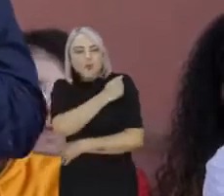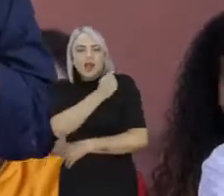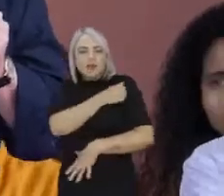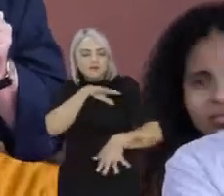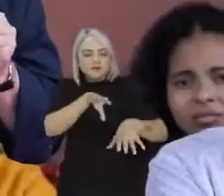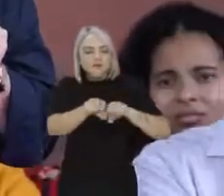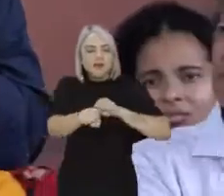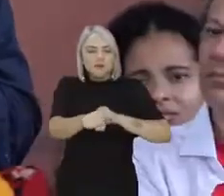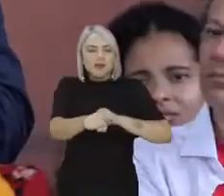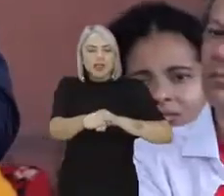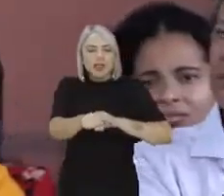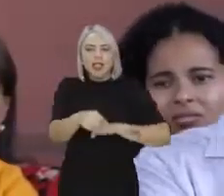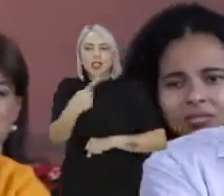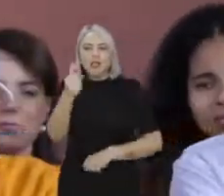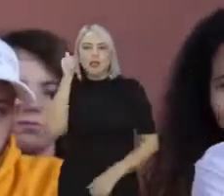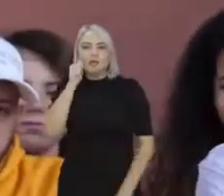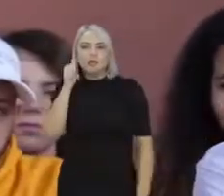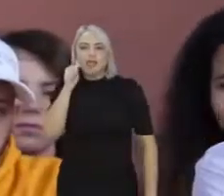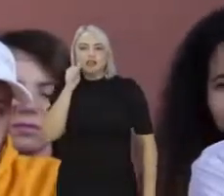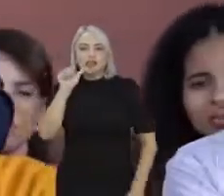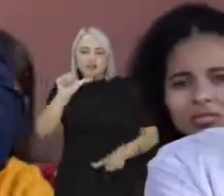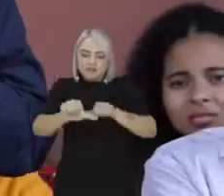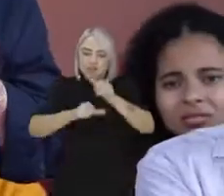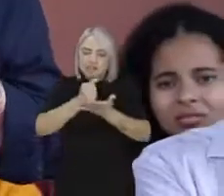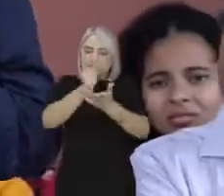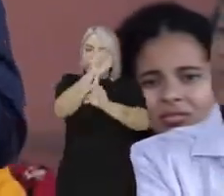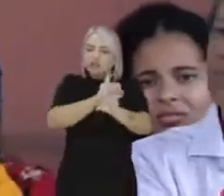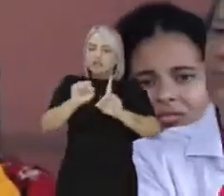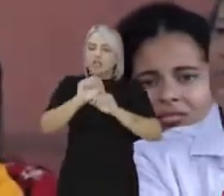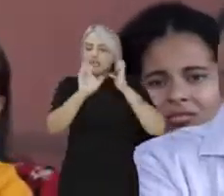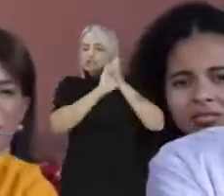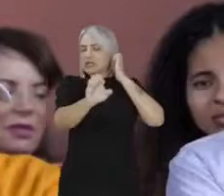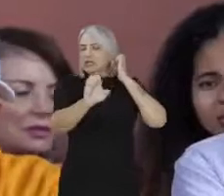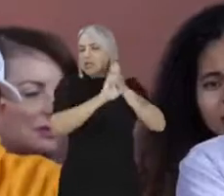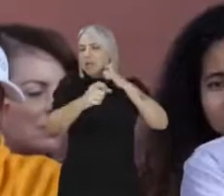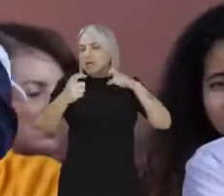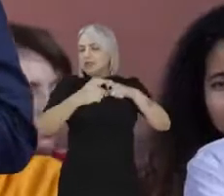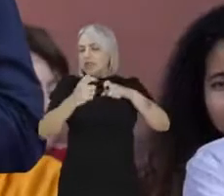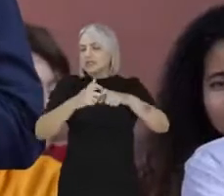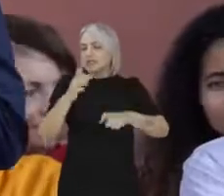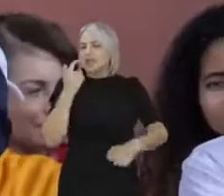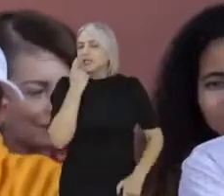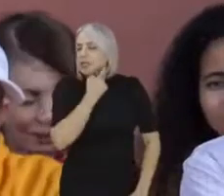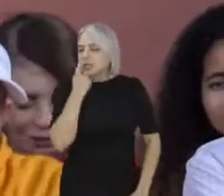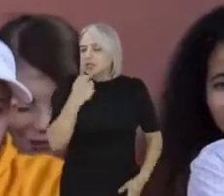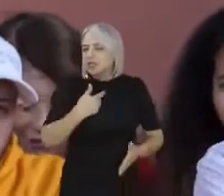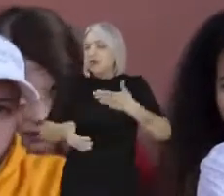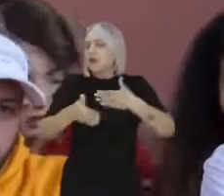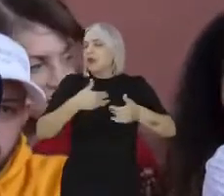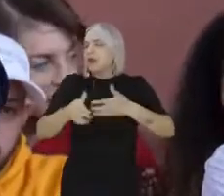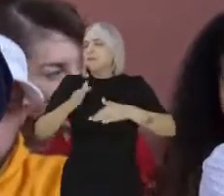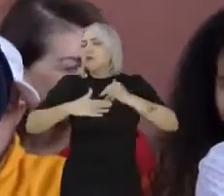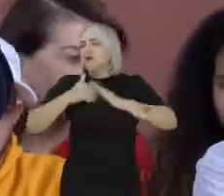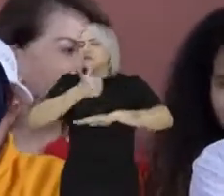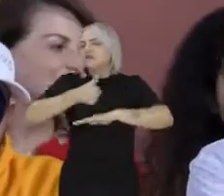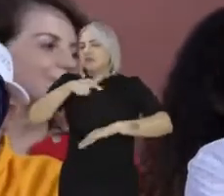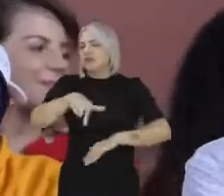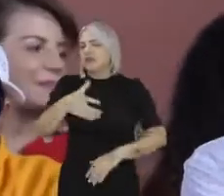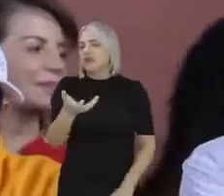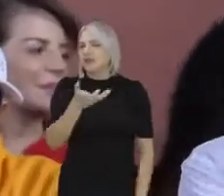menina para virar assistente social, engenheira, médica, dentista, sabe o que ela quiser ser, qualificar